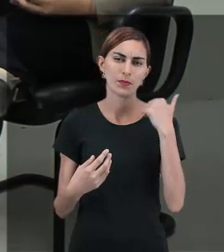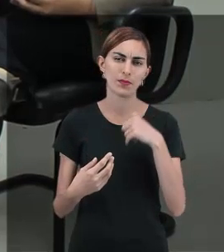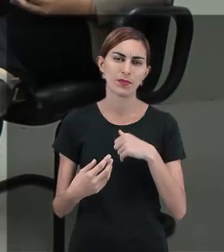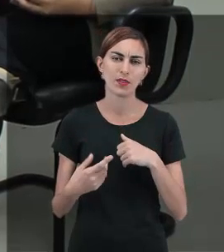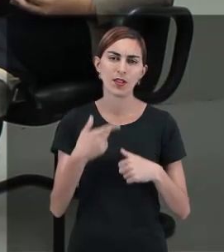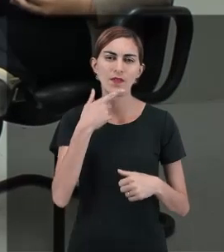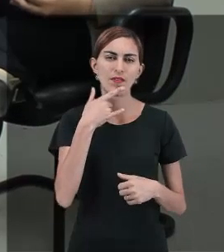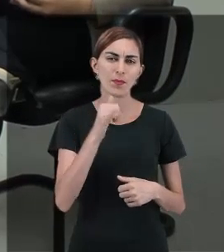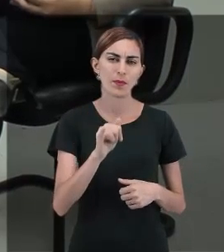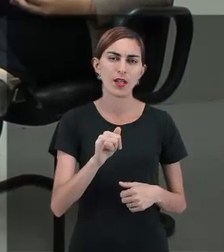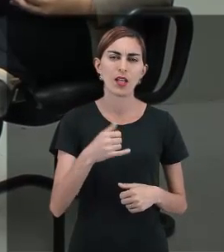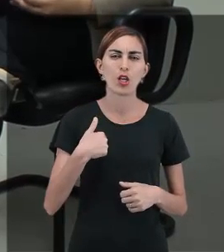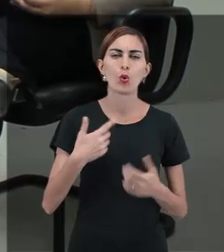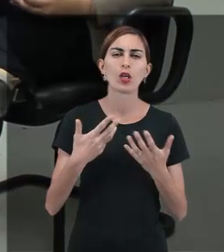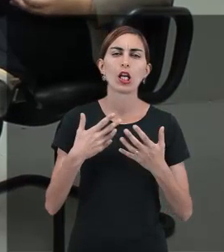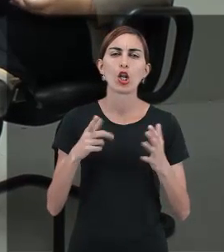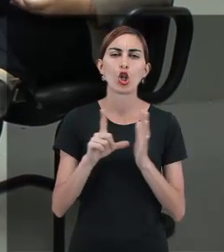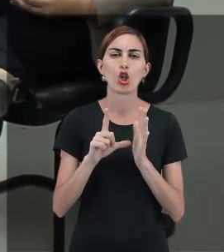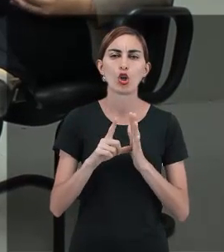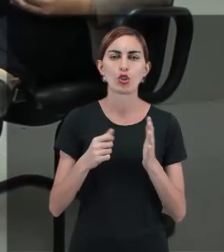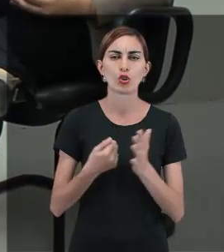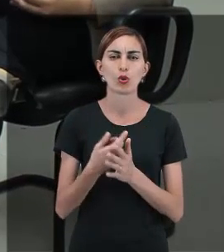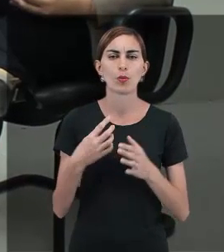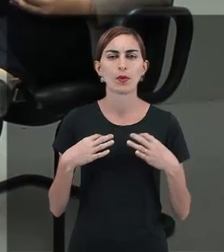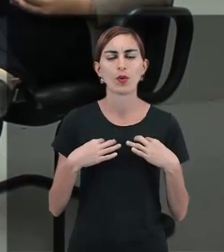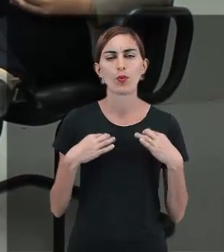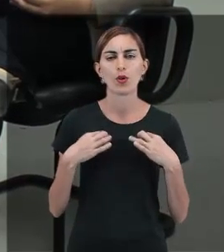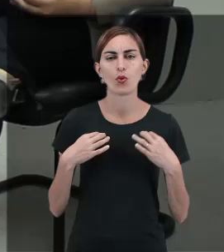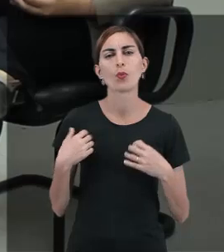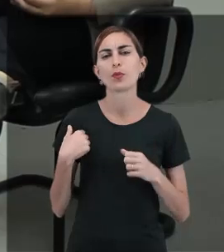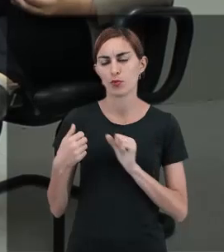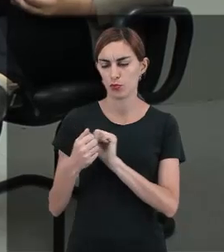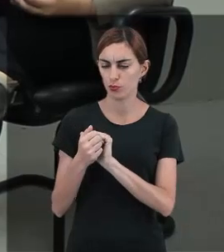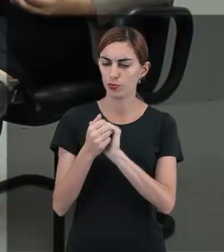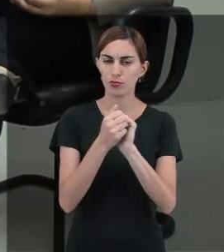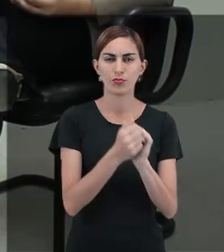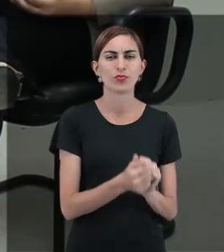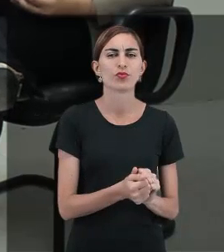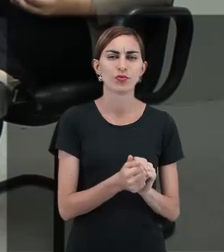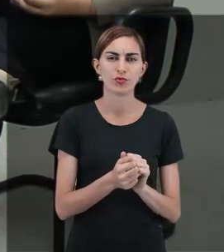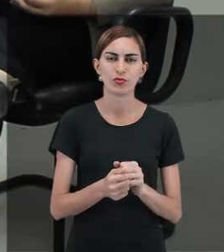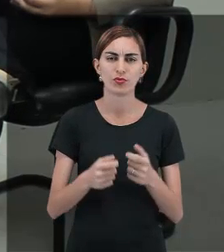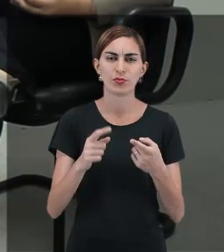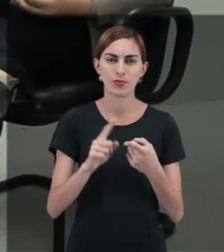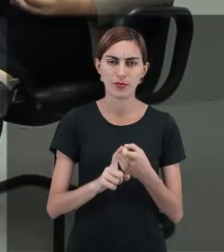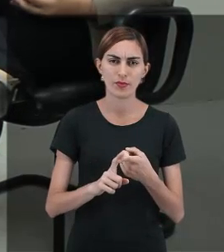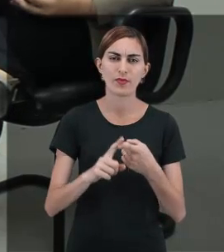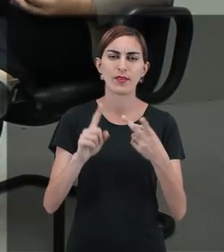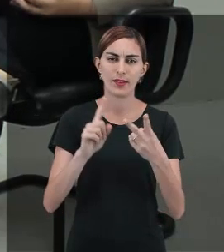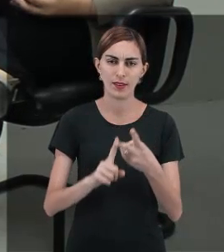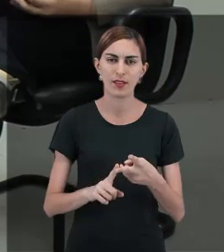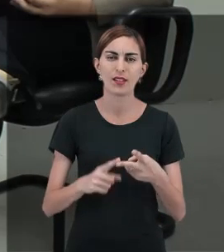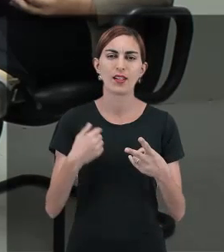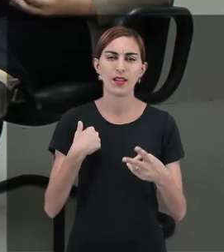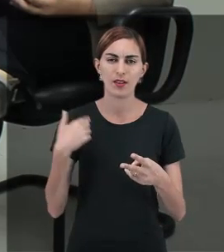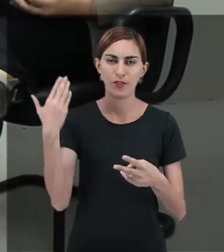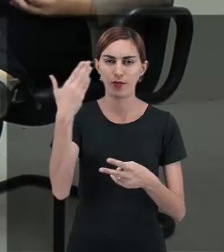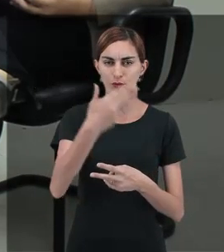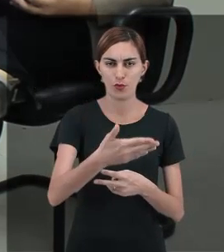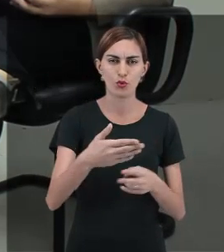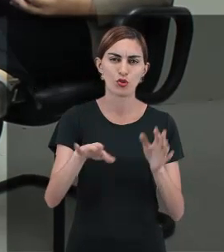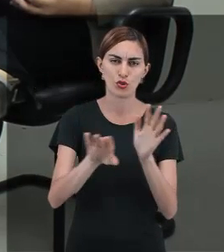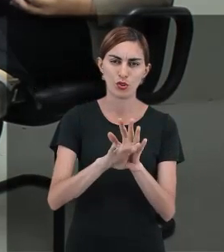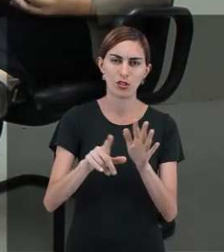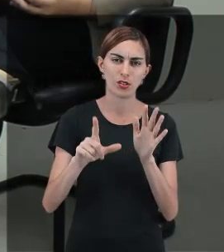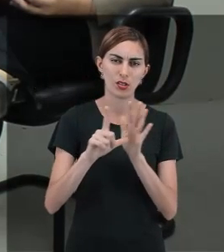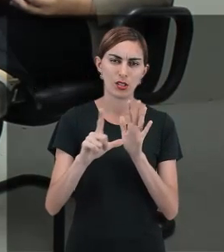eu quero ir numa loja comprar uma roupa que está na moda. Olha só, o processo de compra. Eu chego